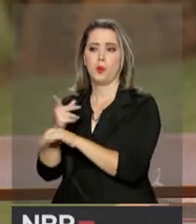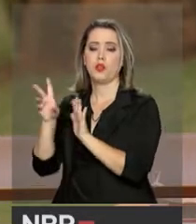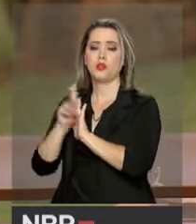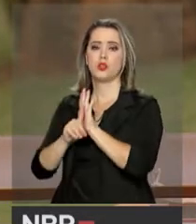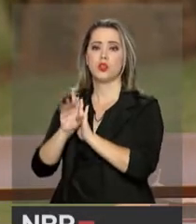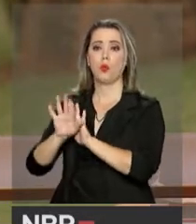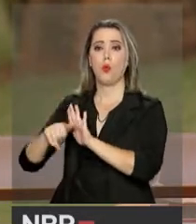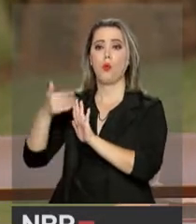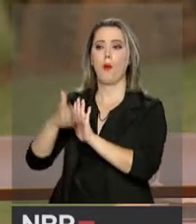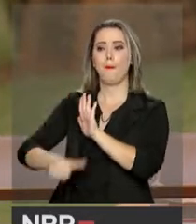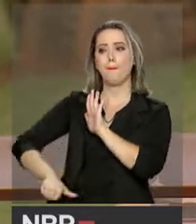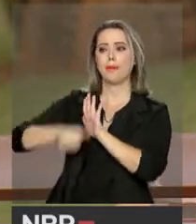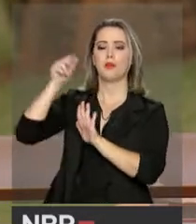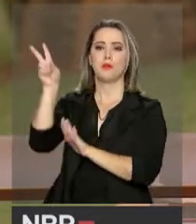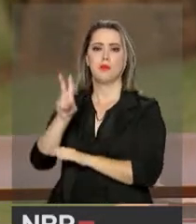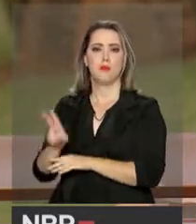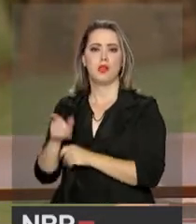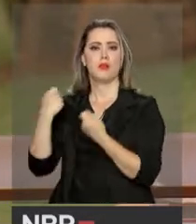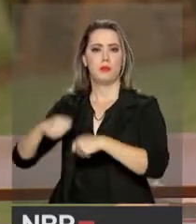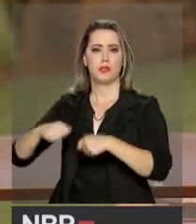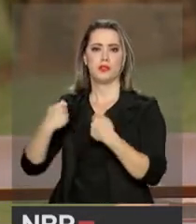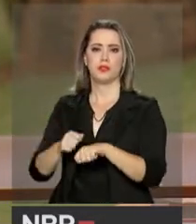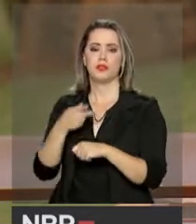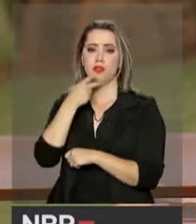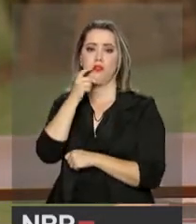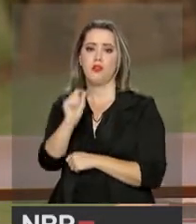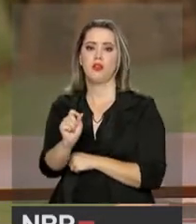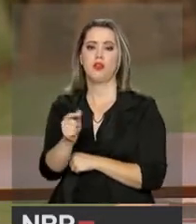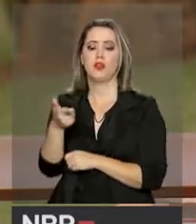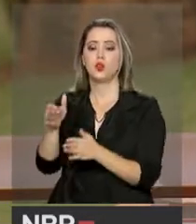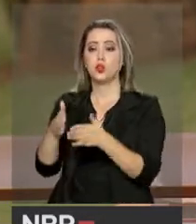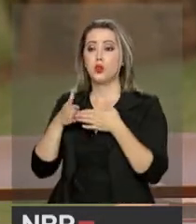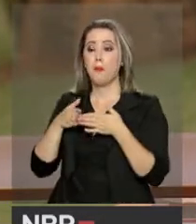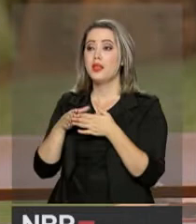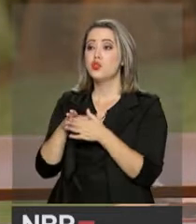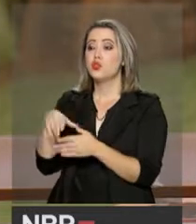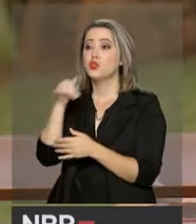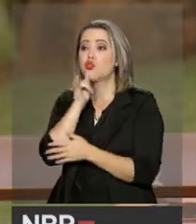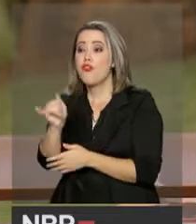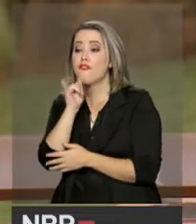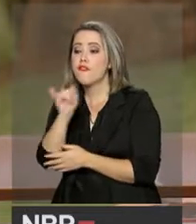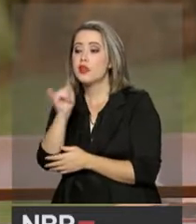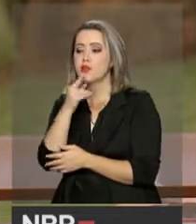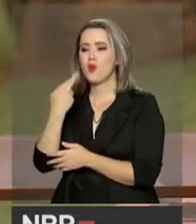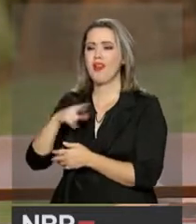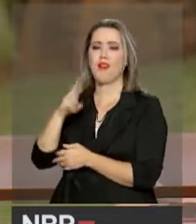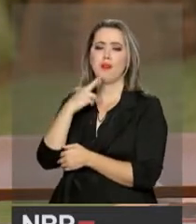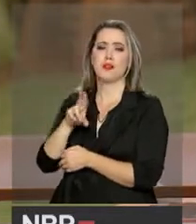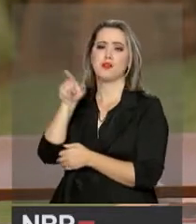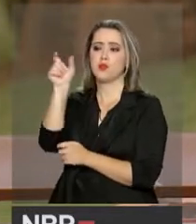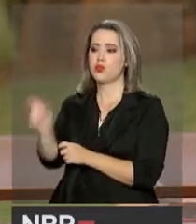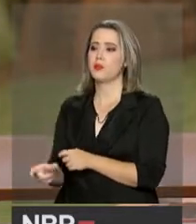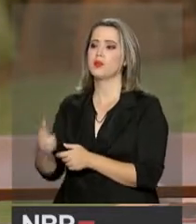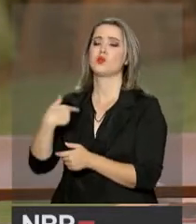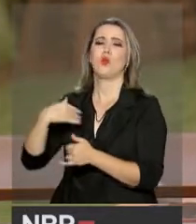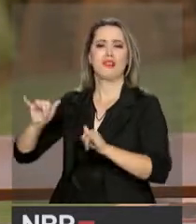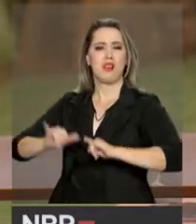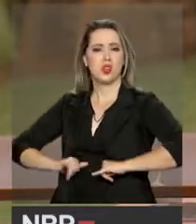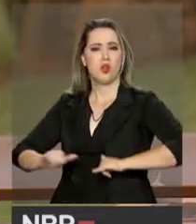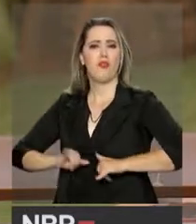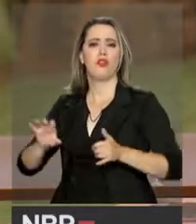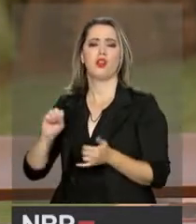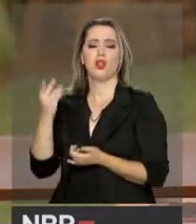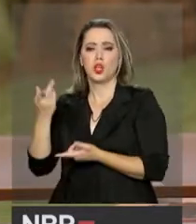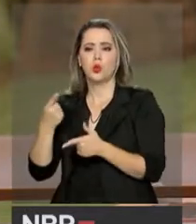primeiro canal, então, vamos repetir aqui para frisar bem, de pedido de socorro, de ajuda de um trabalhador que esteja sofrendo ou que